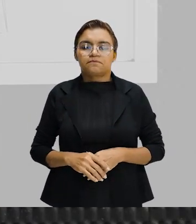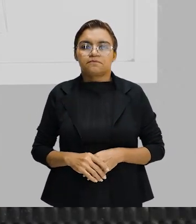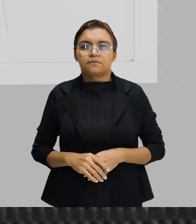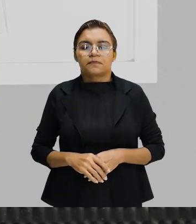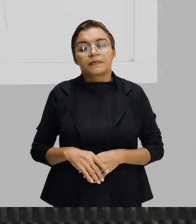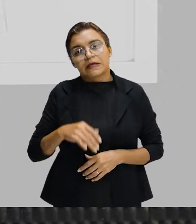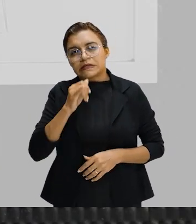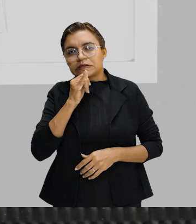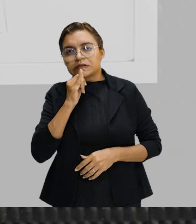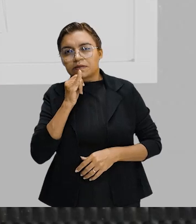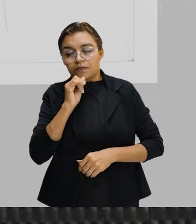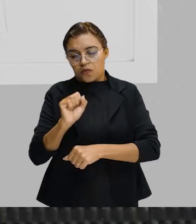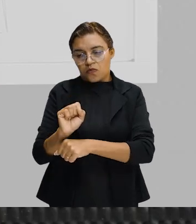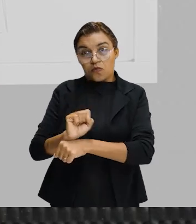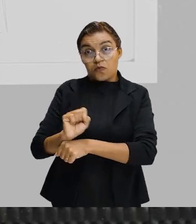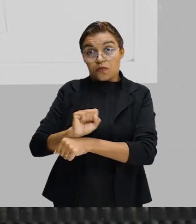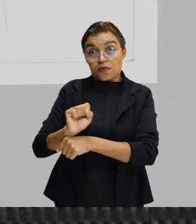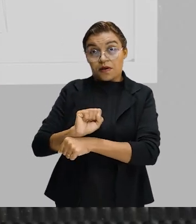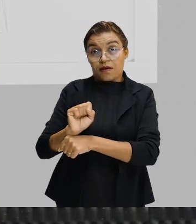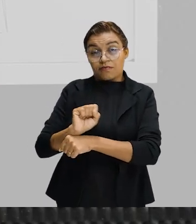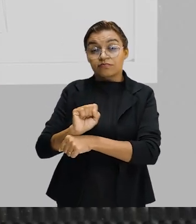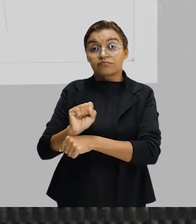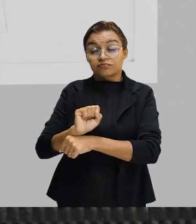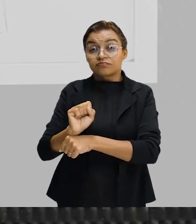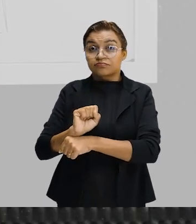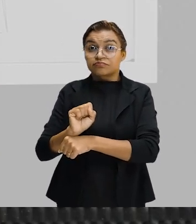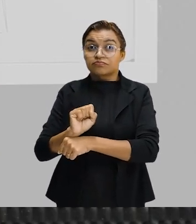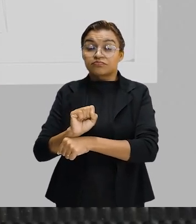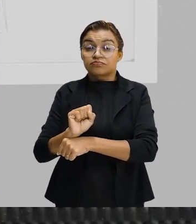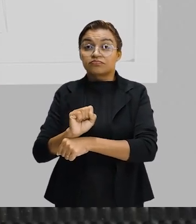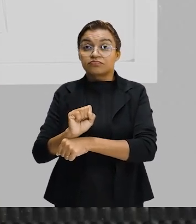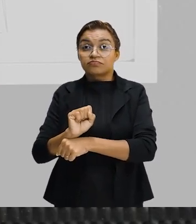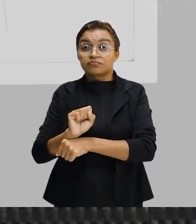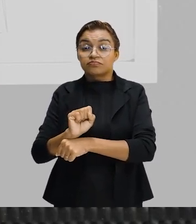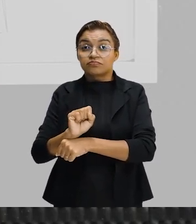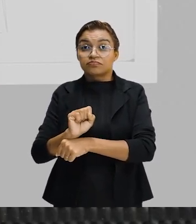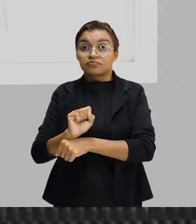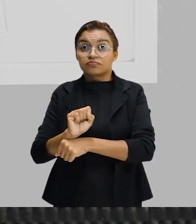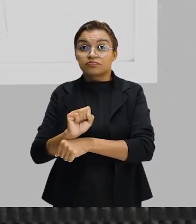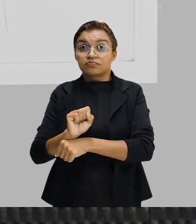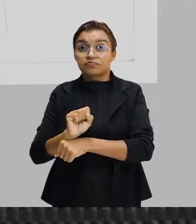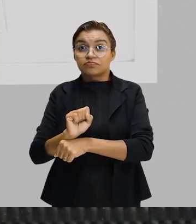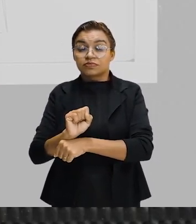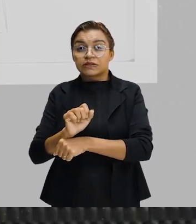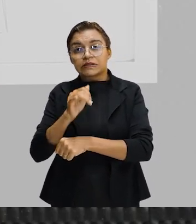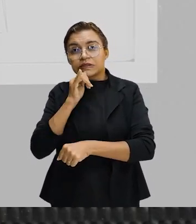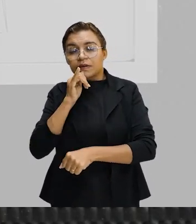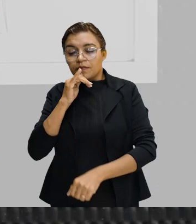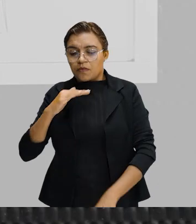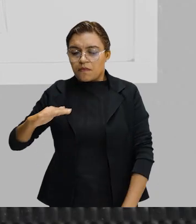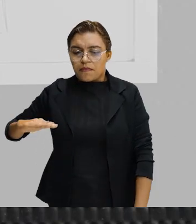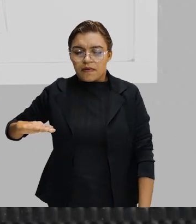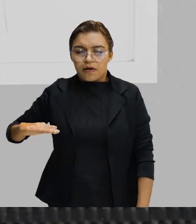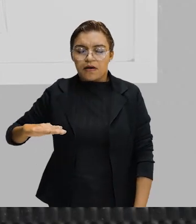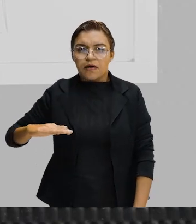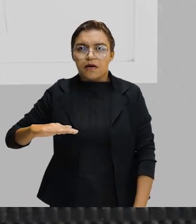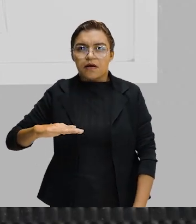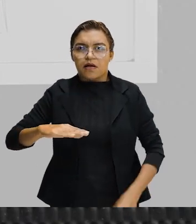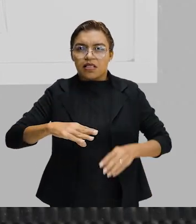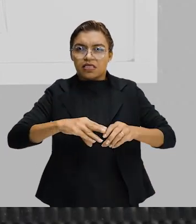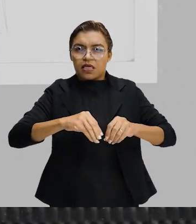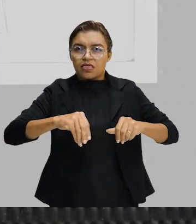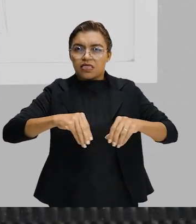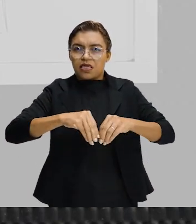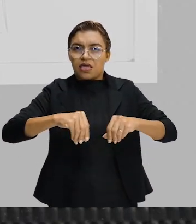Um carro, por exemplo, vai passar sobre uma quantidade de terra, né, de areia. Se